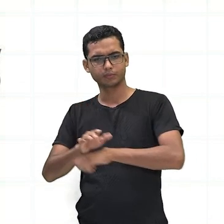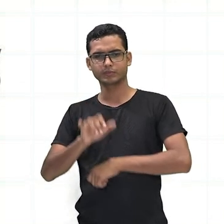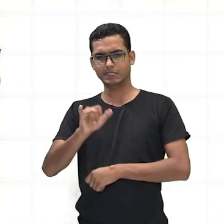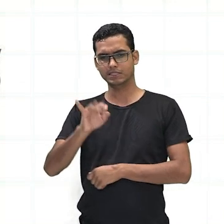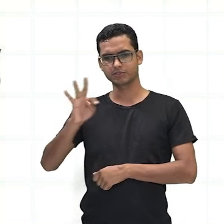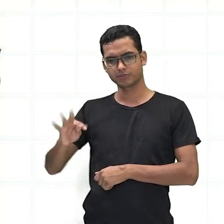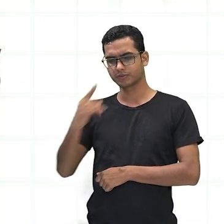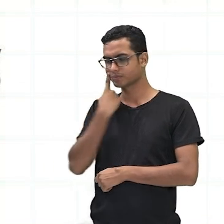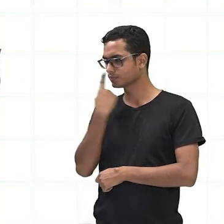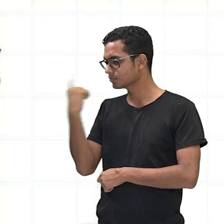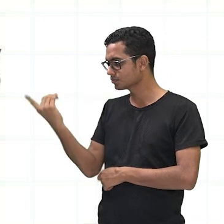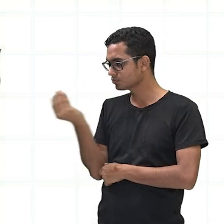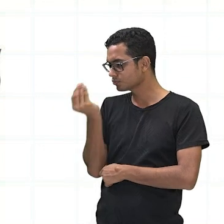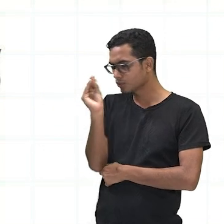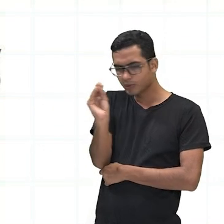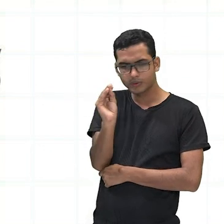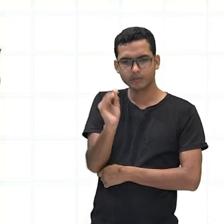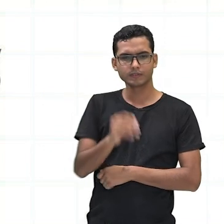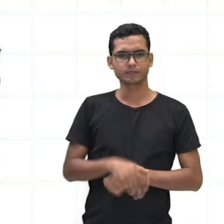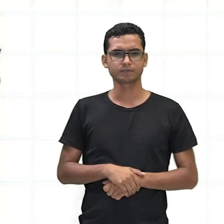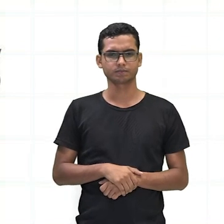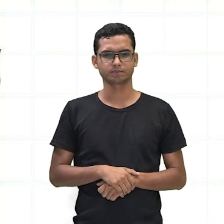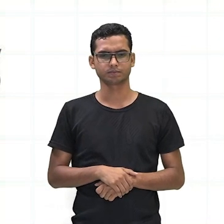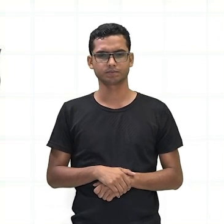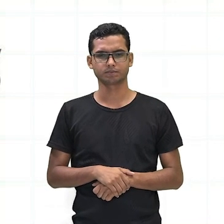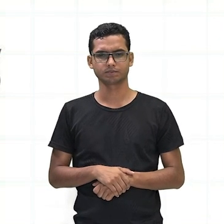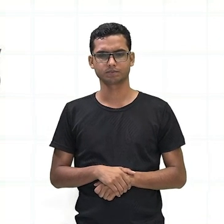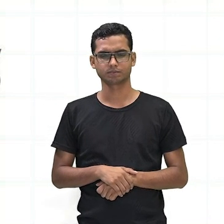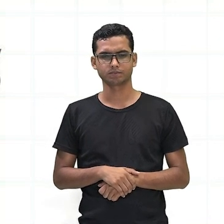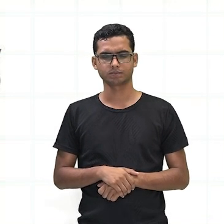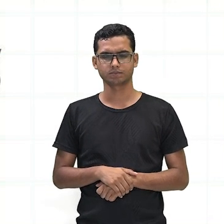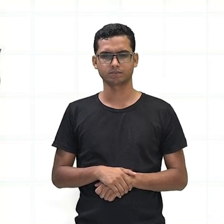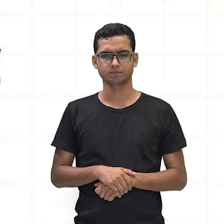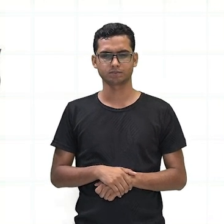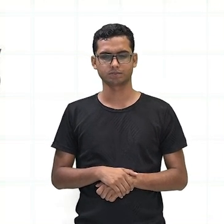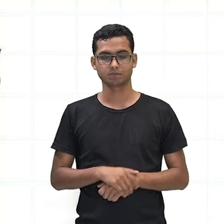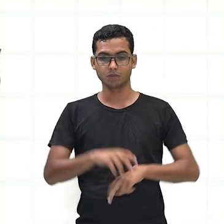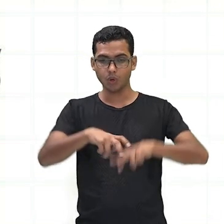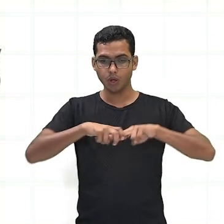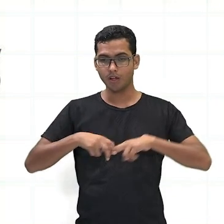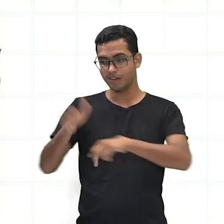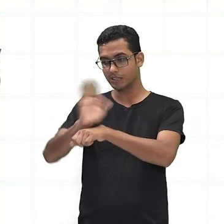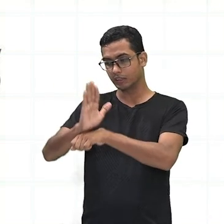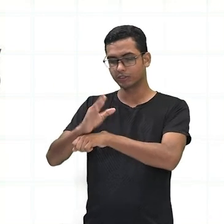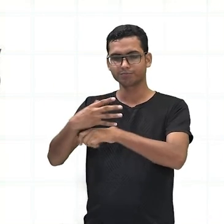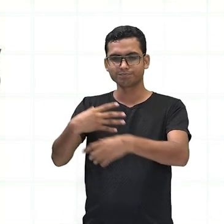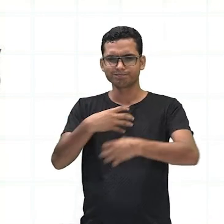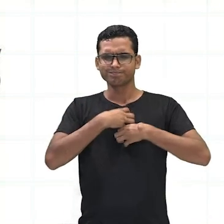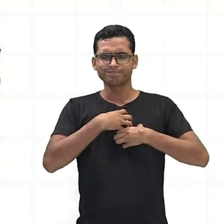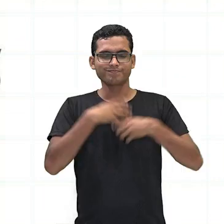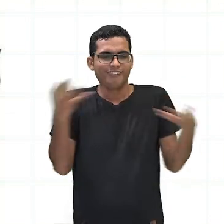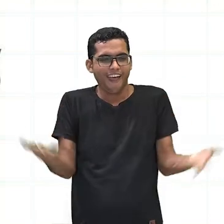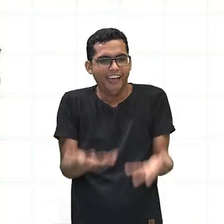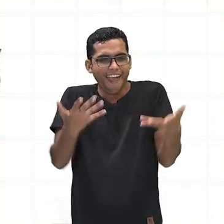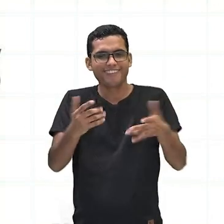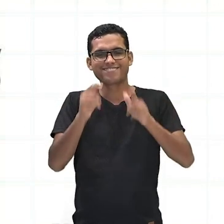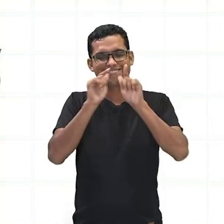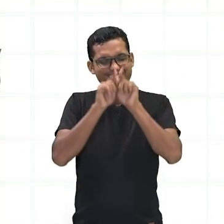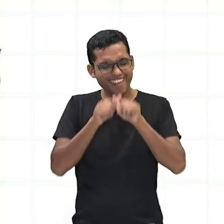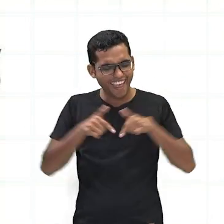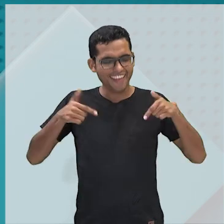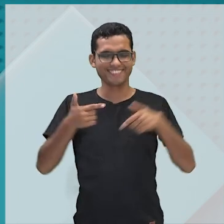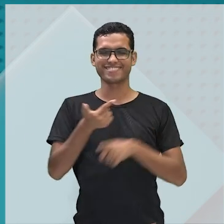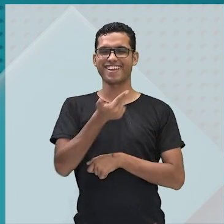it made me. Ele me fez rir. Fez a mim dar uma boa